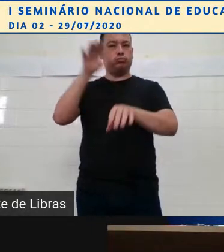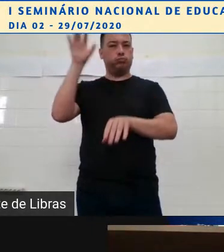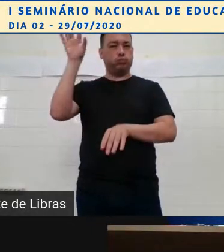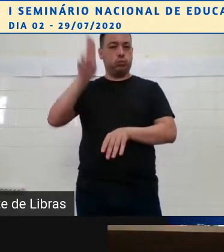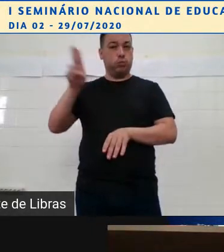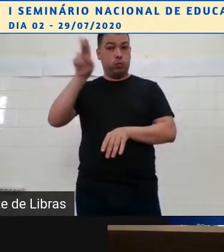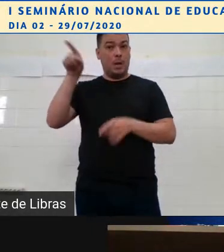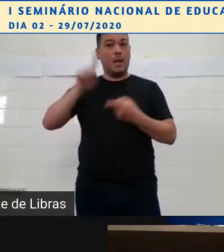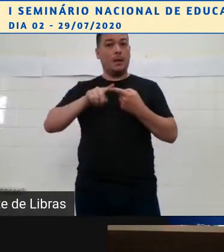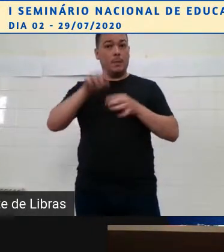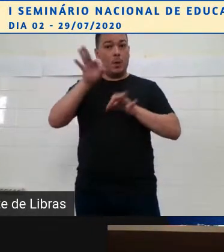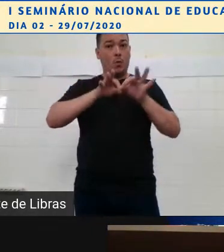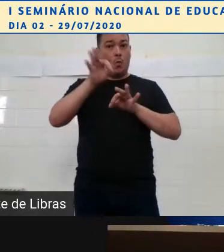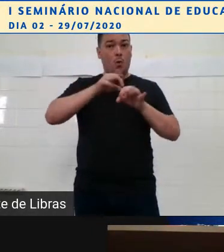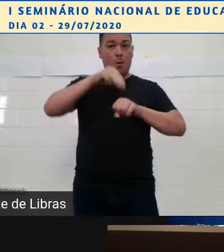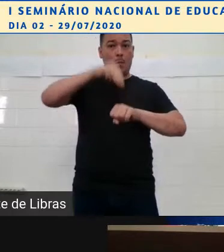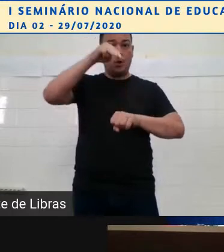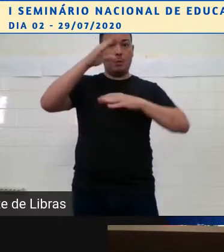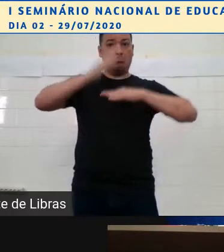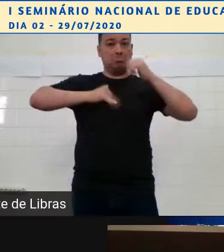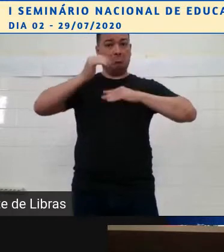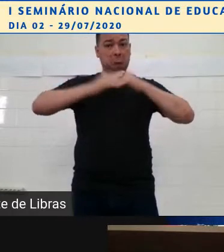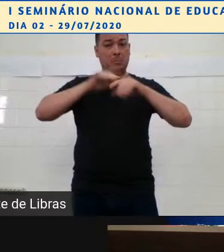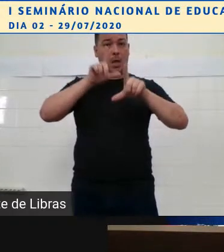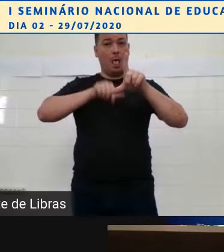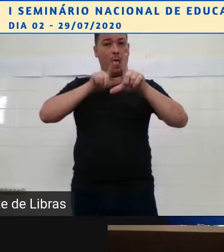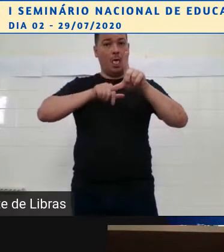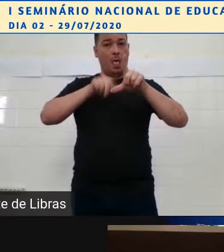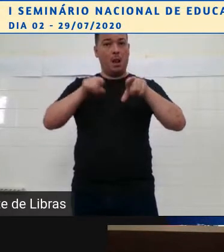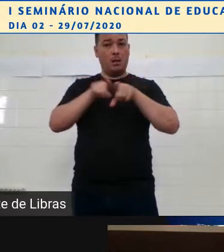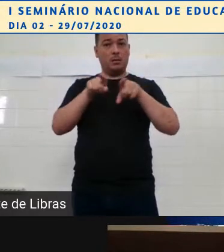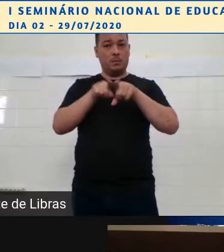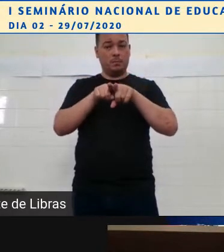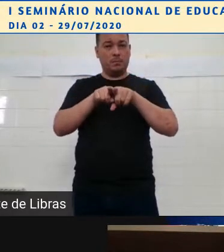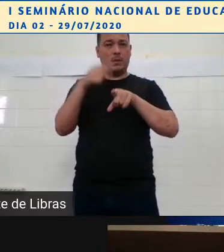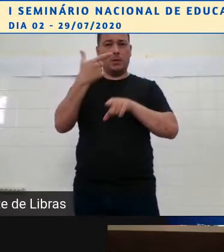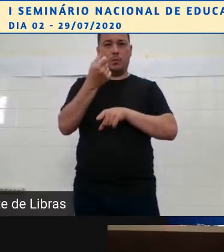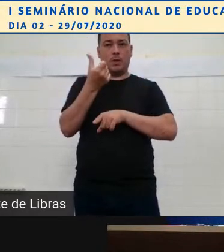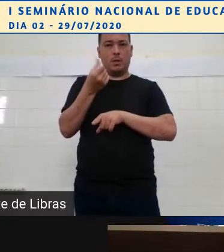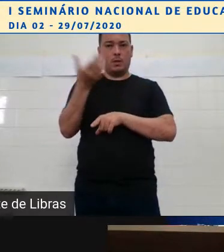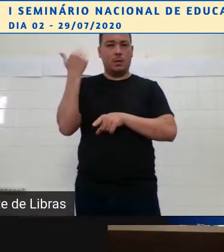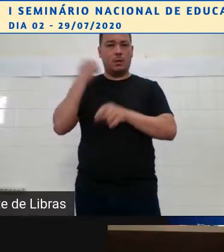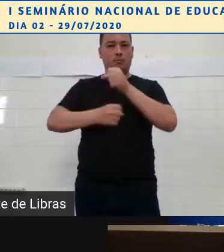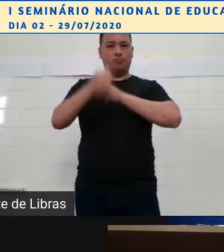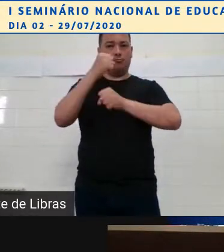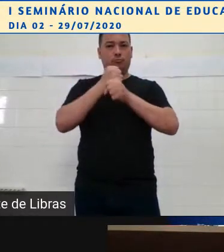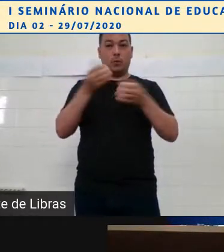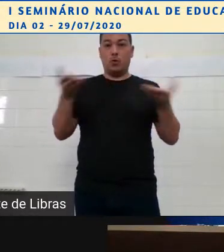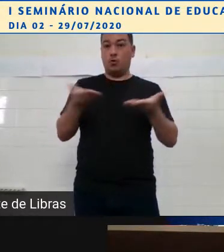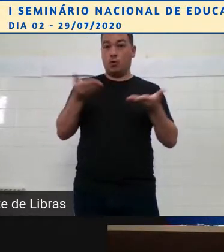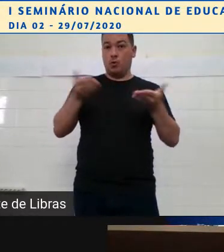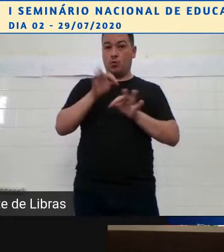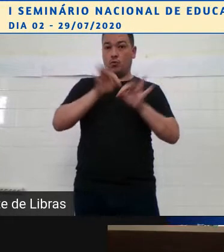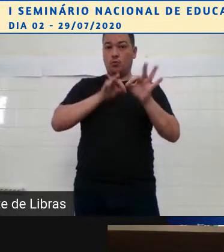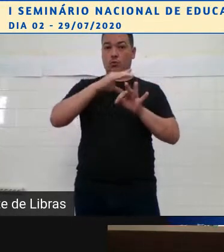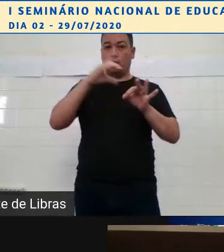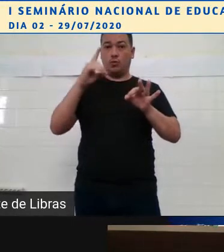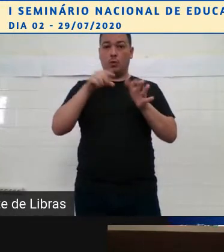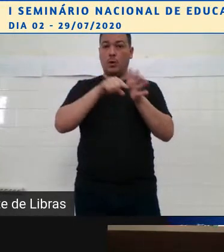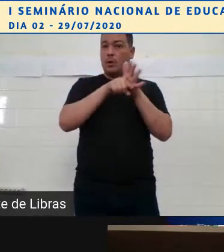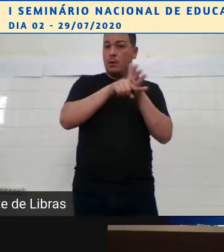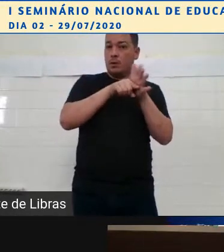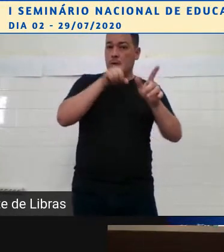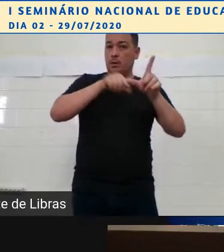o mestrado profissional em Letras, o Prof. Letras, em 2016. Atualmente, coordena o grupo de pesquisa